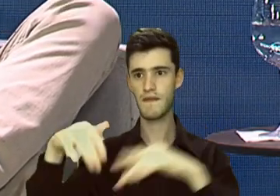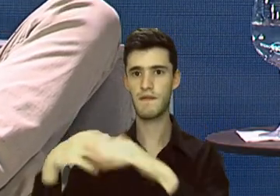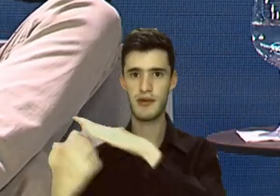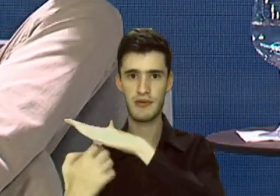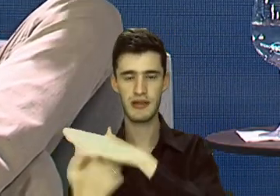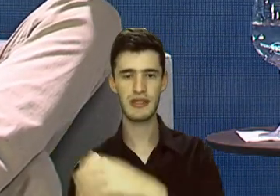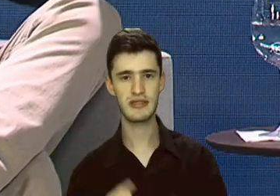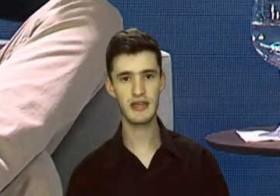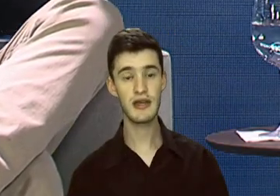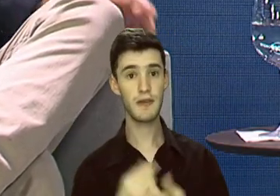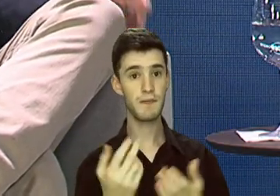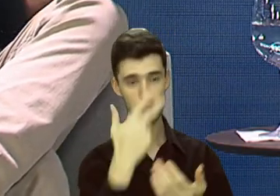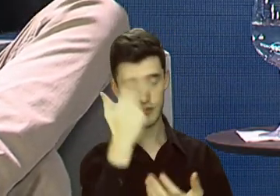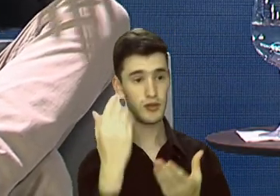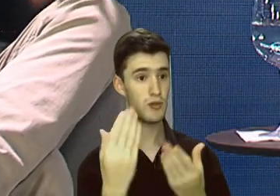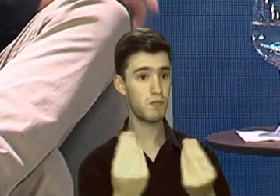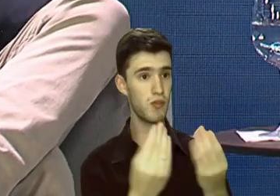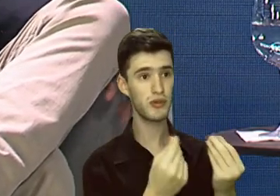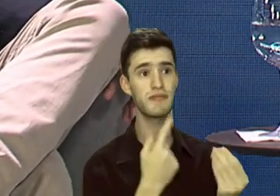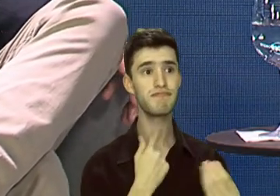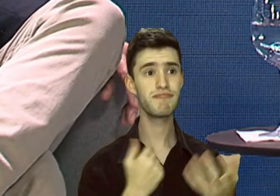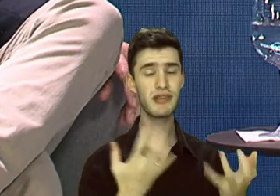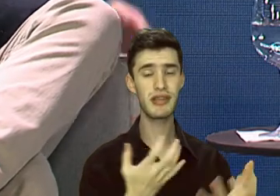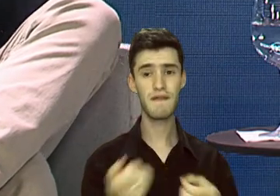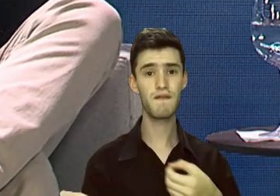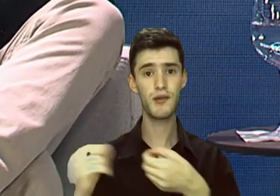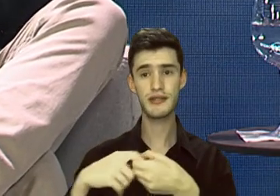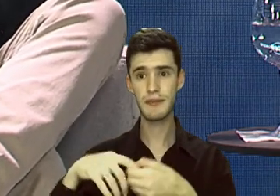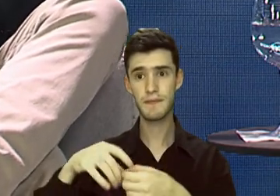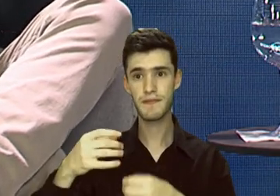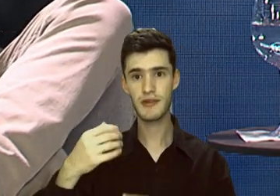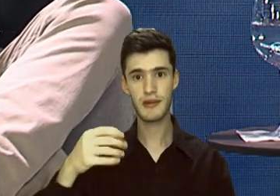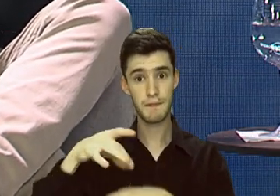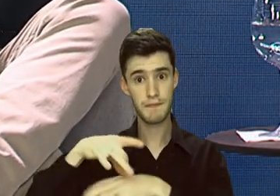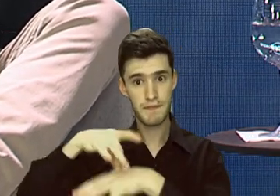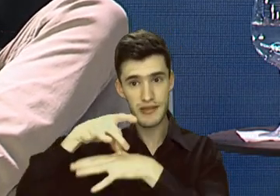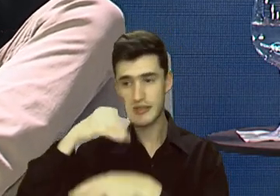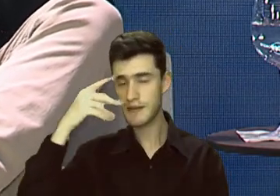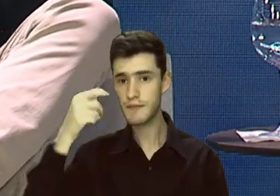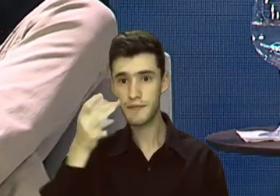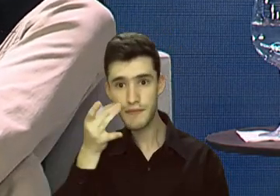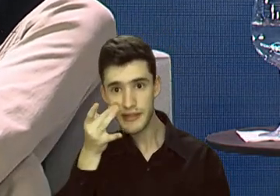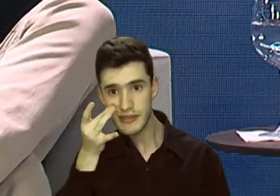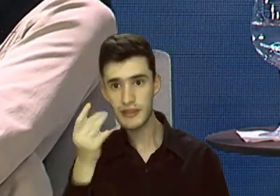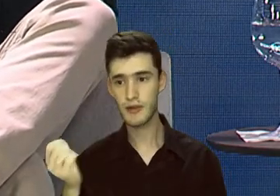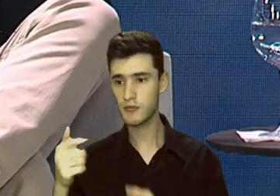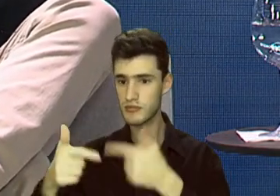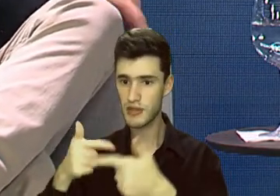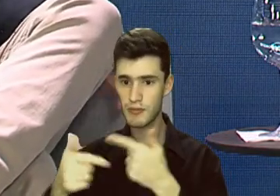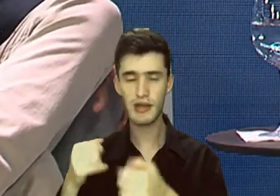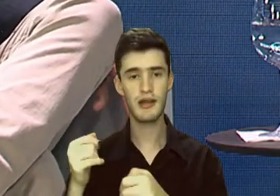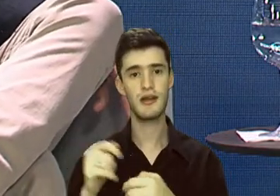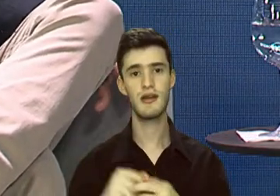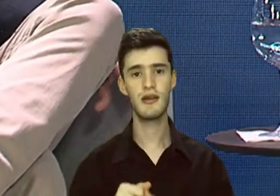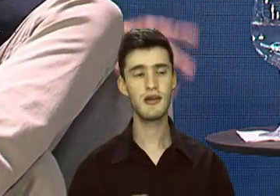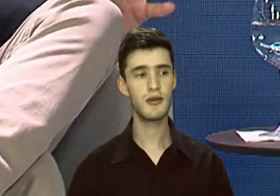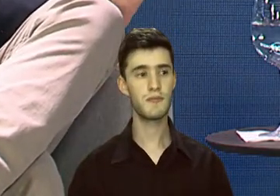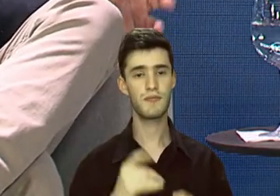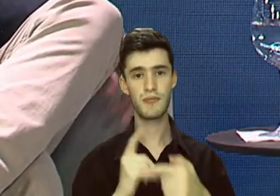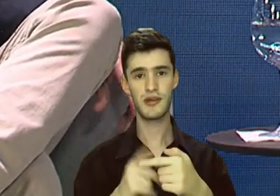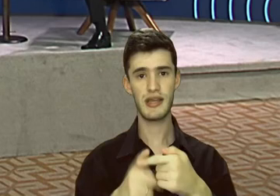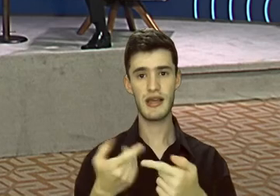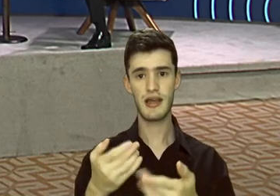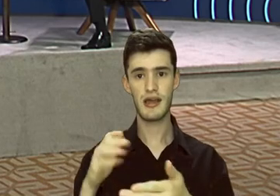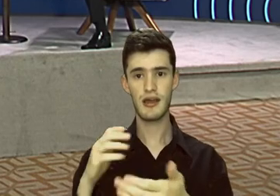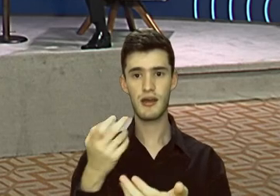no final do dia tem uma conexão com as pessoas Então a gente tem visto também uma volta até porque a cultura Americana a cultura europeia é totalmente diferente da cultura brasileira Então